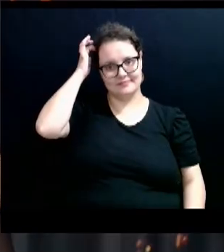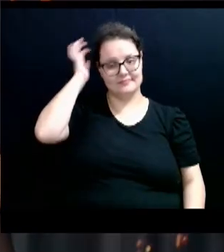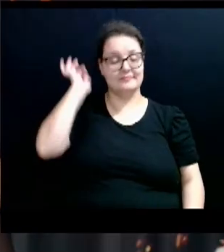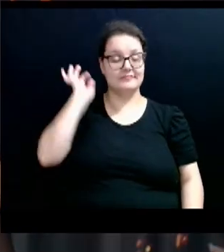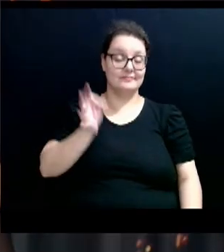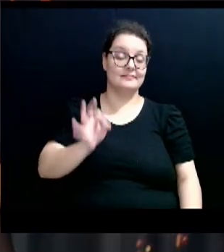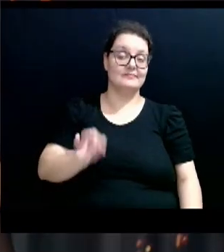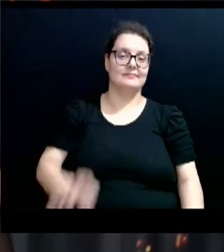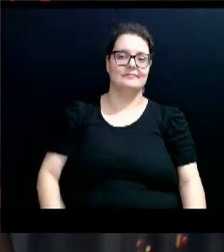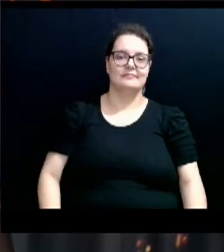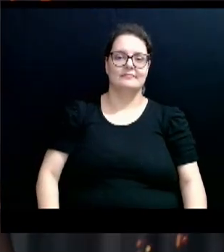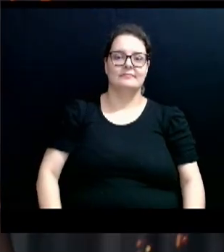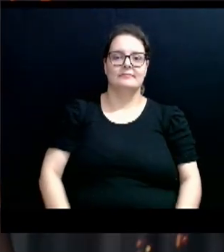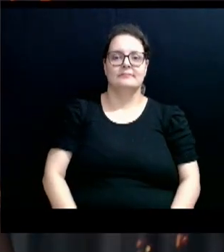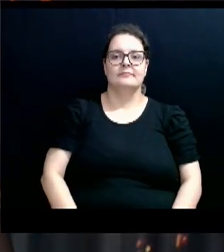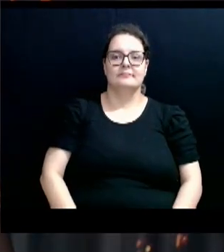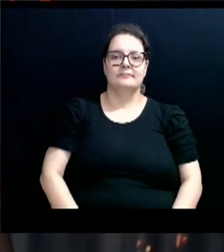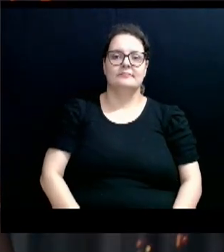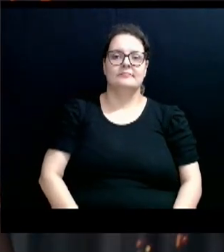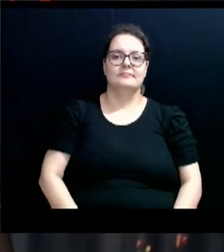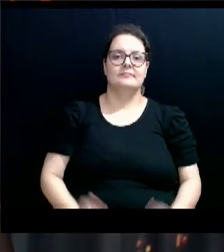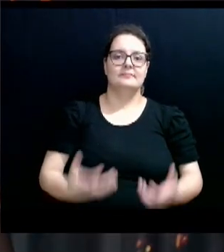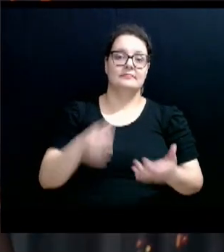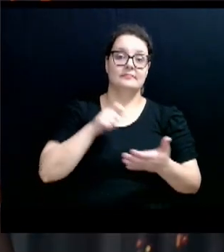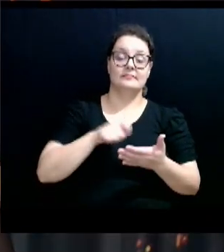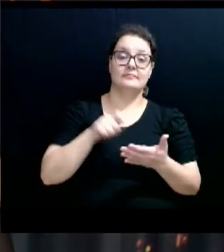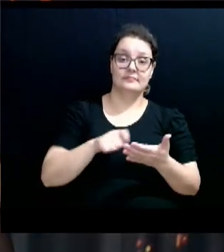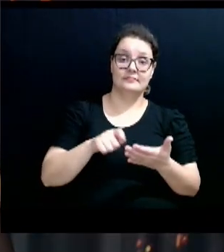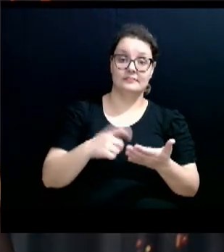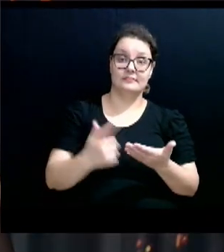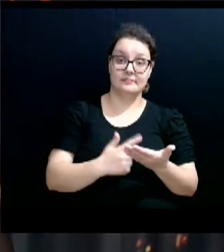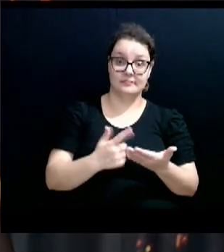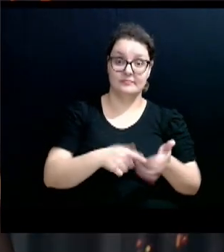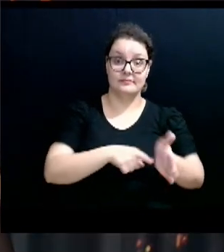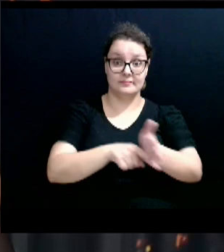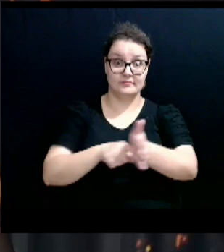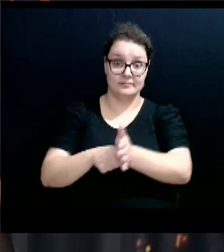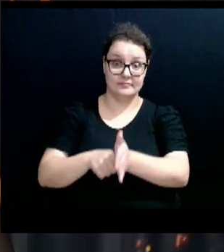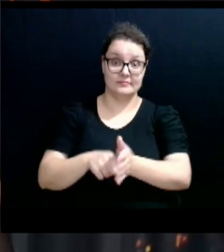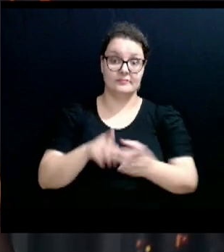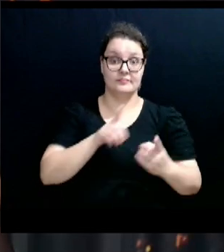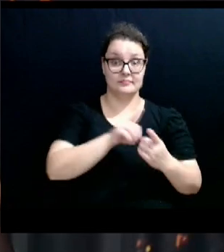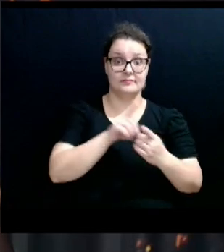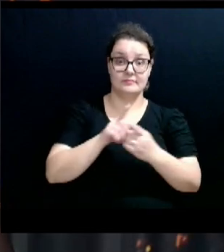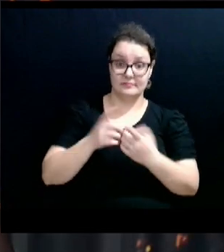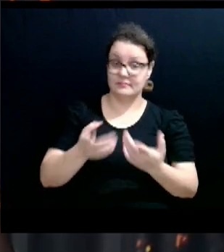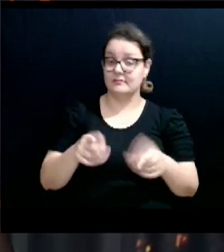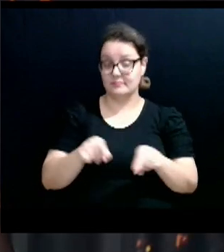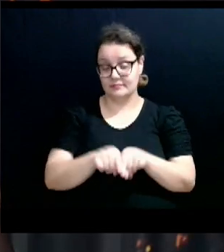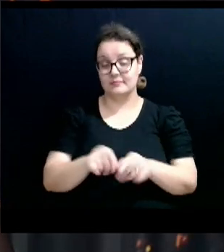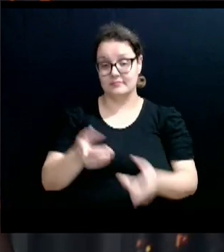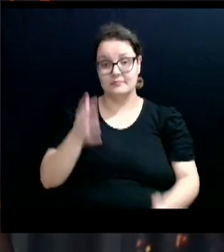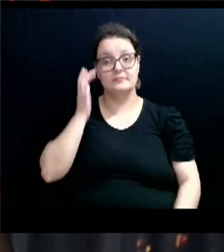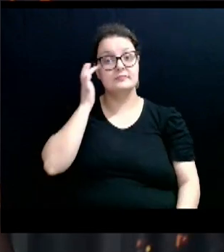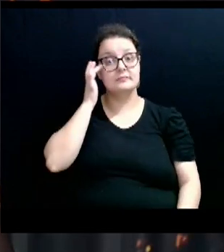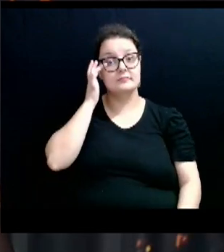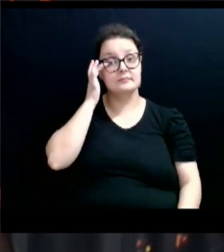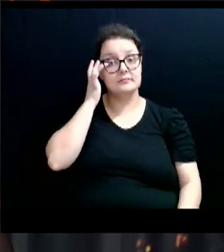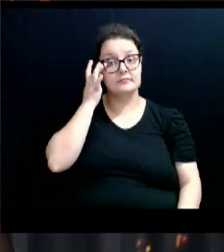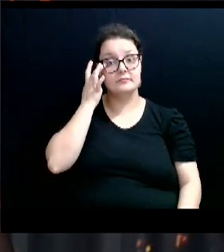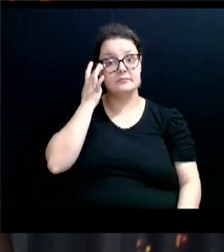muito escrever um livro que fosse uma fonte de pesquisa e consulta também. Então, é um livro que vai trazer de uma